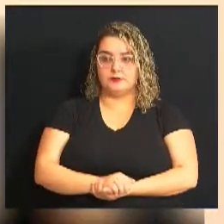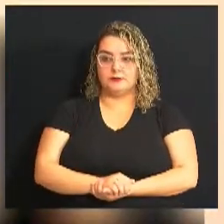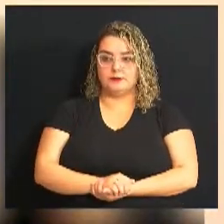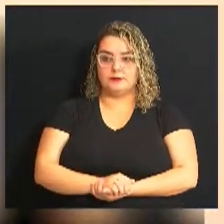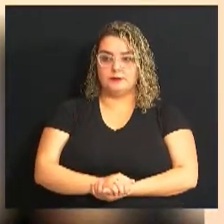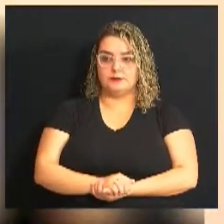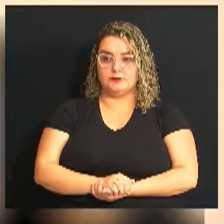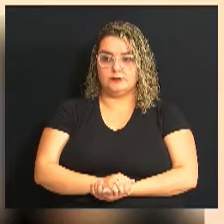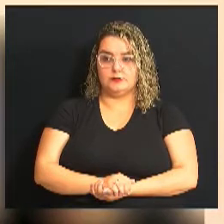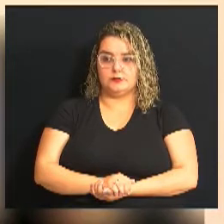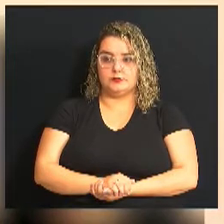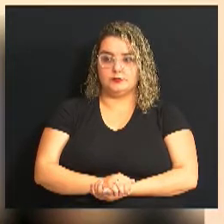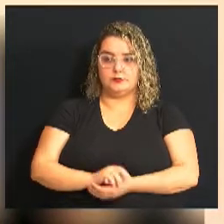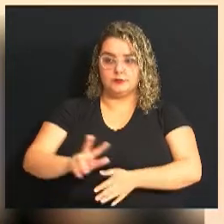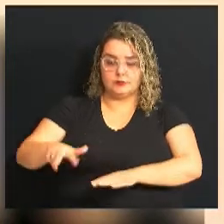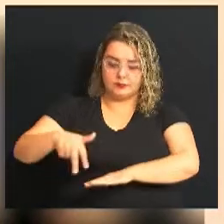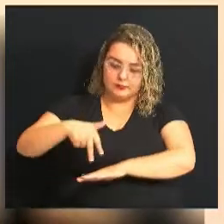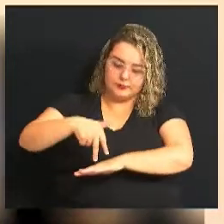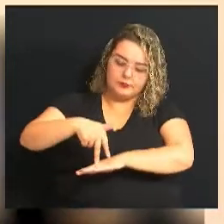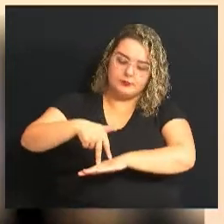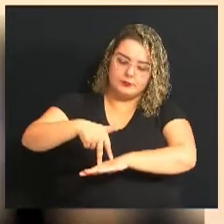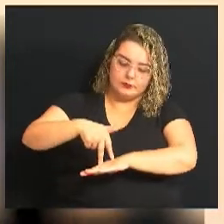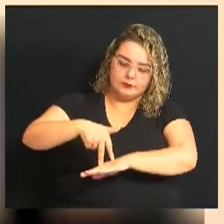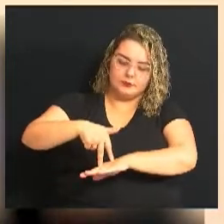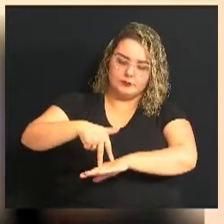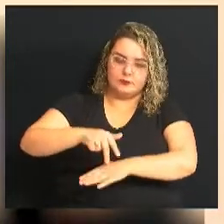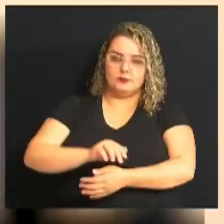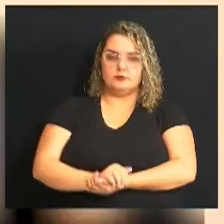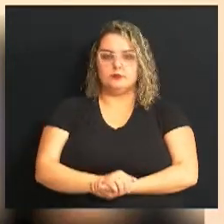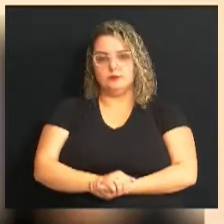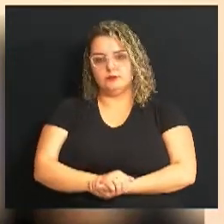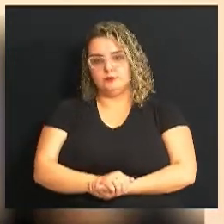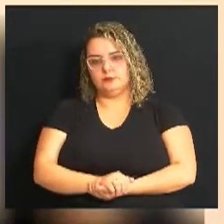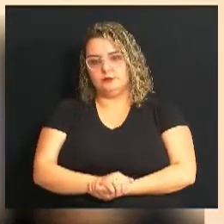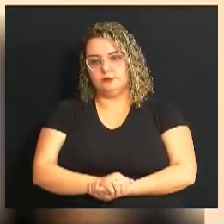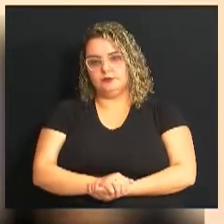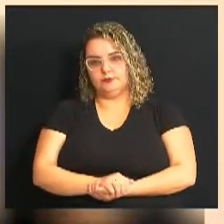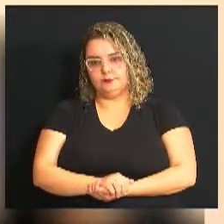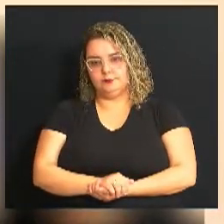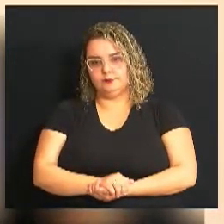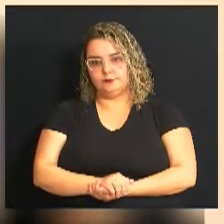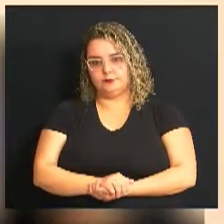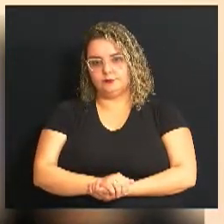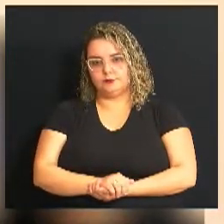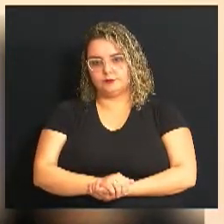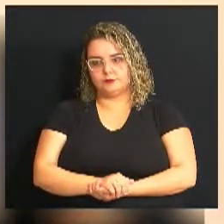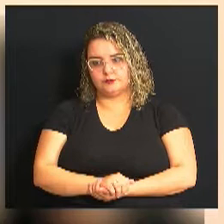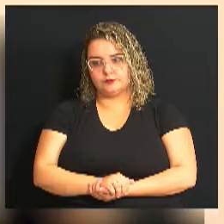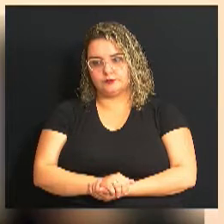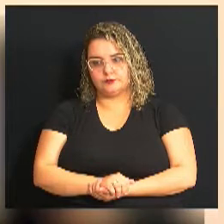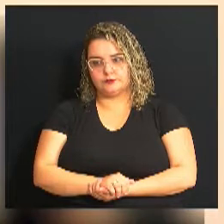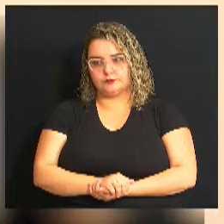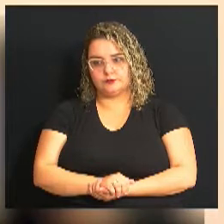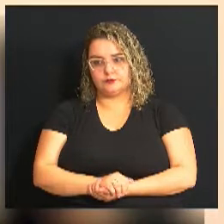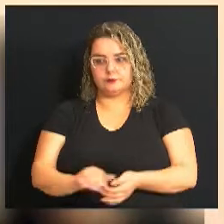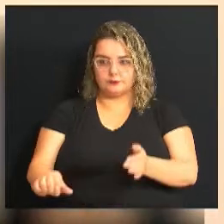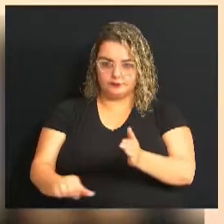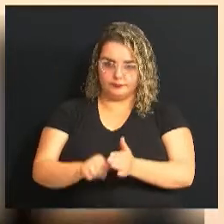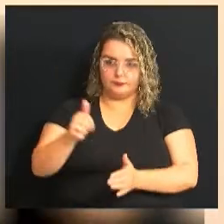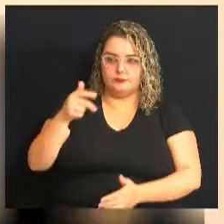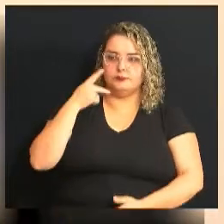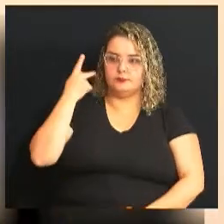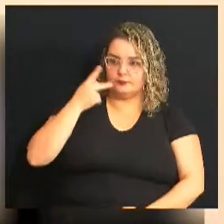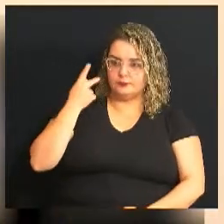O motivo de eu vir a essa tribuna é me dirigir primeiro aos